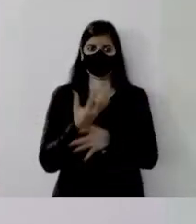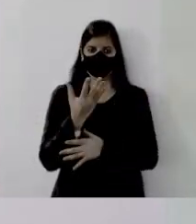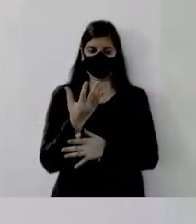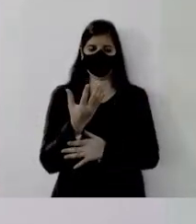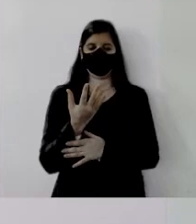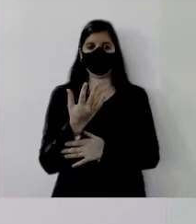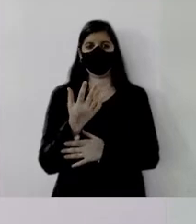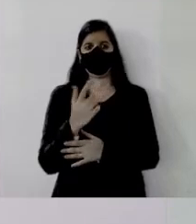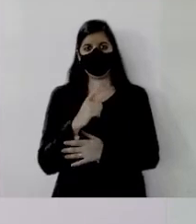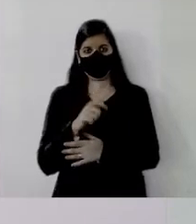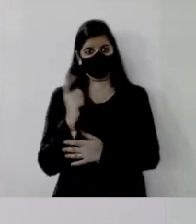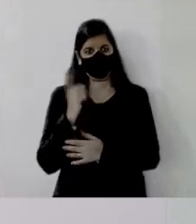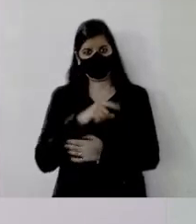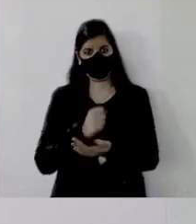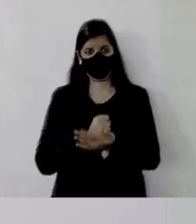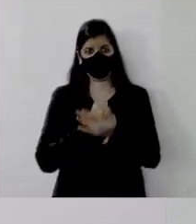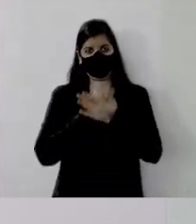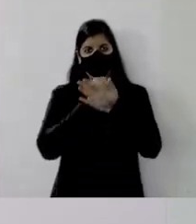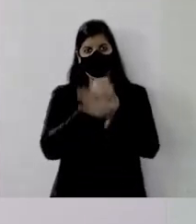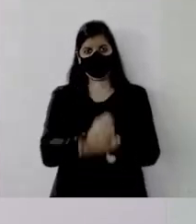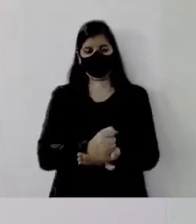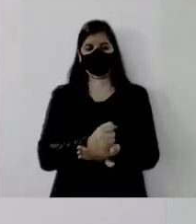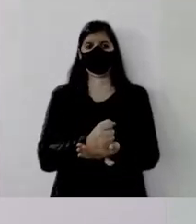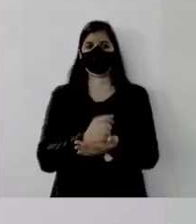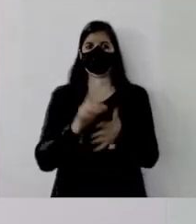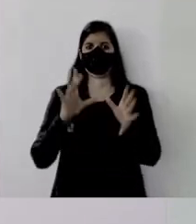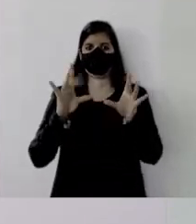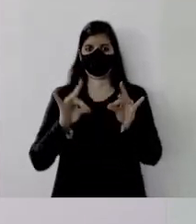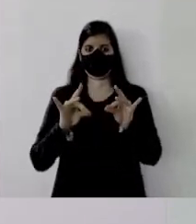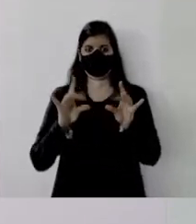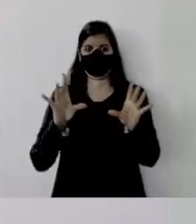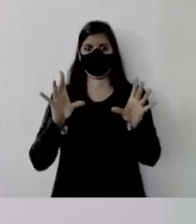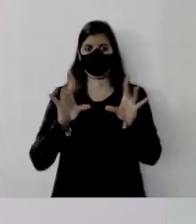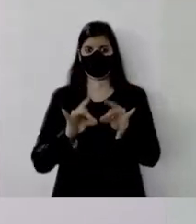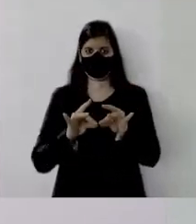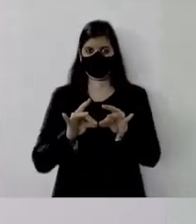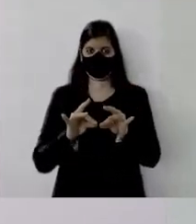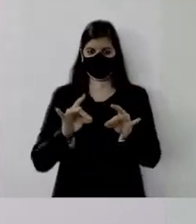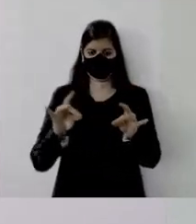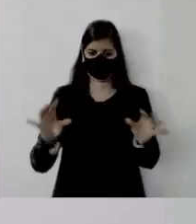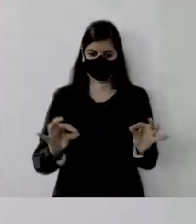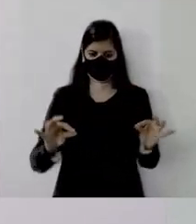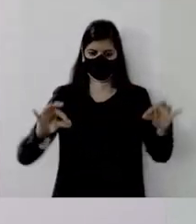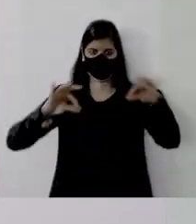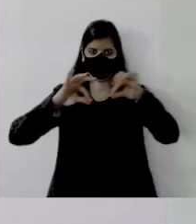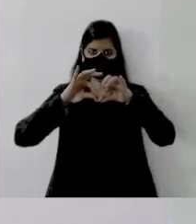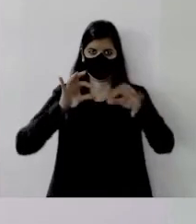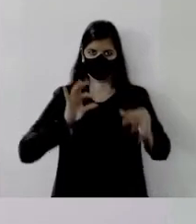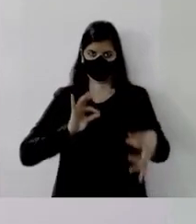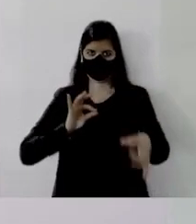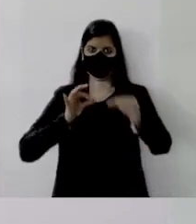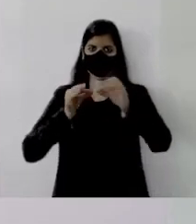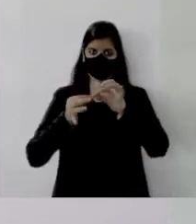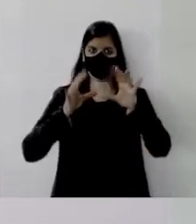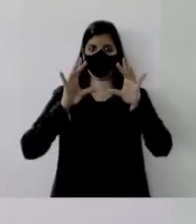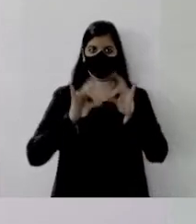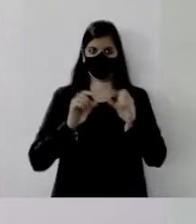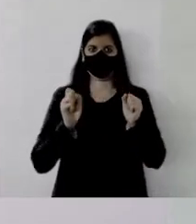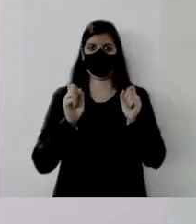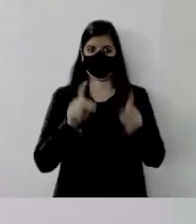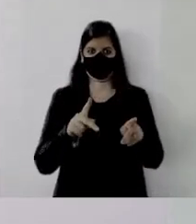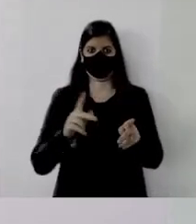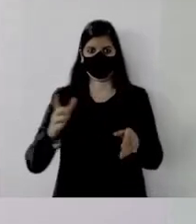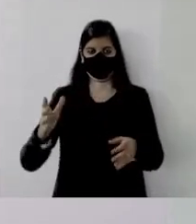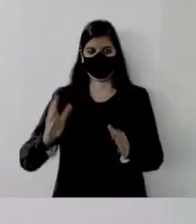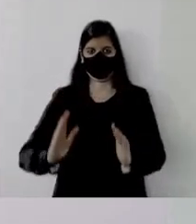que elas auxiliem na colagem de uma face com a outra quando a gente for montar esse tronco de